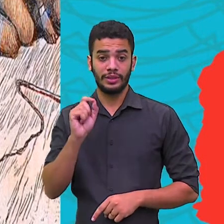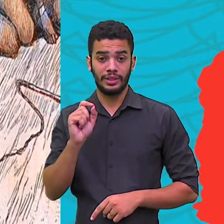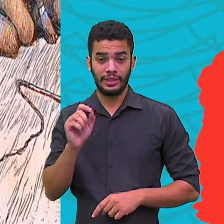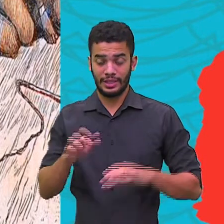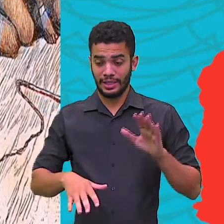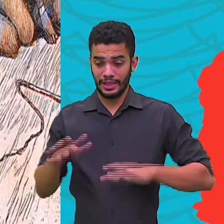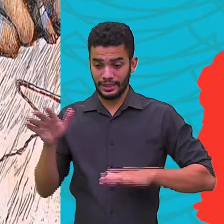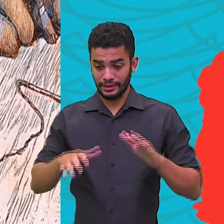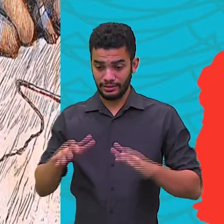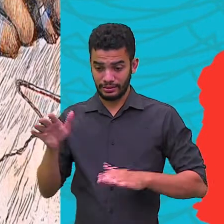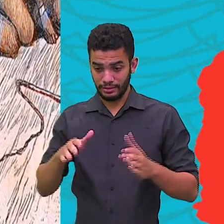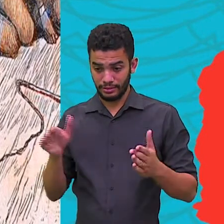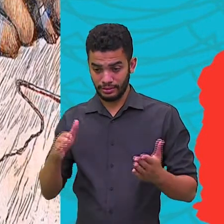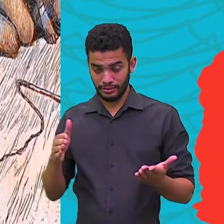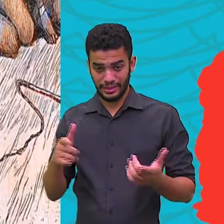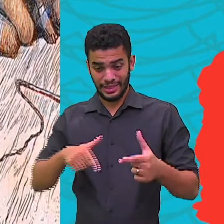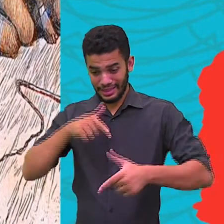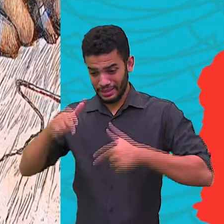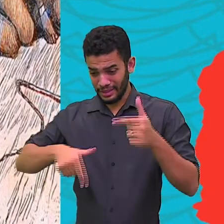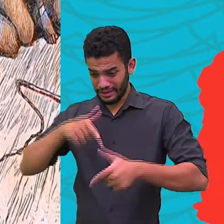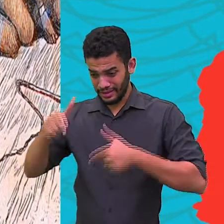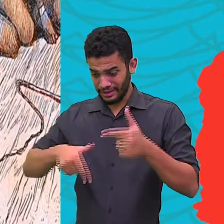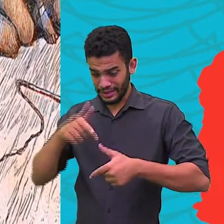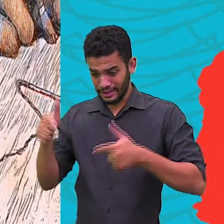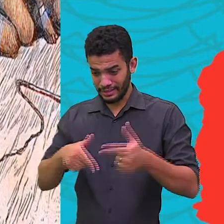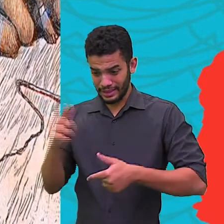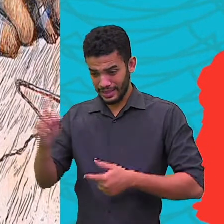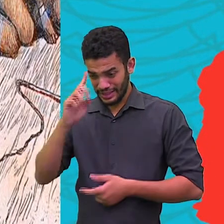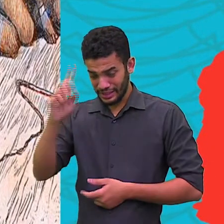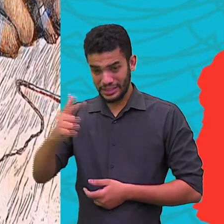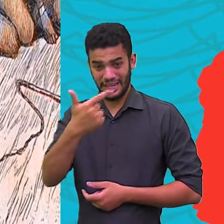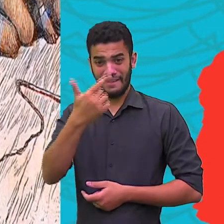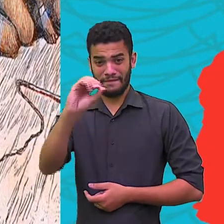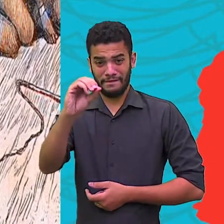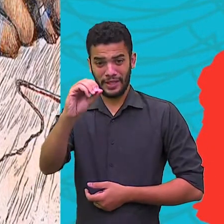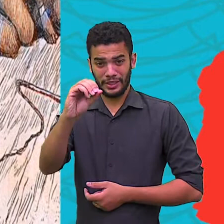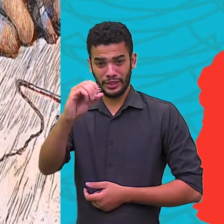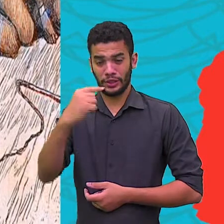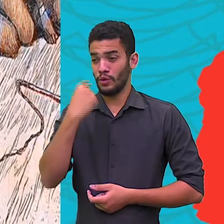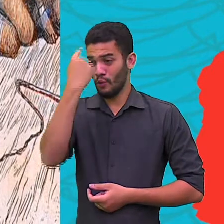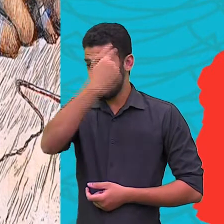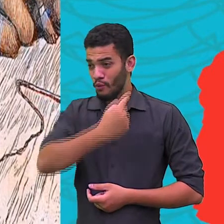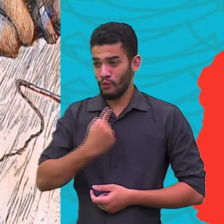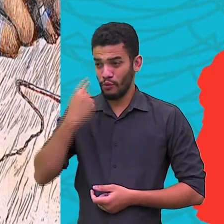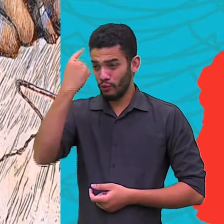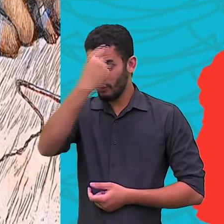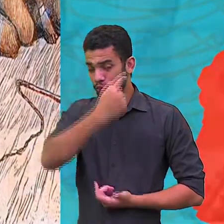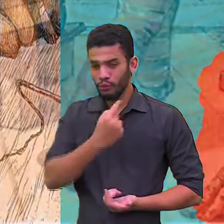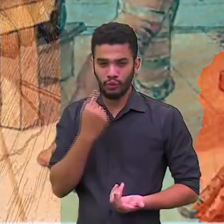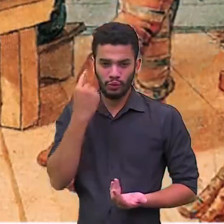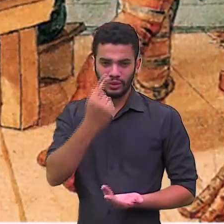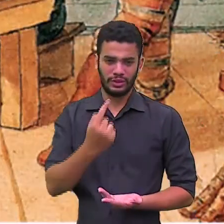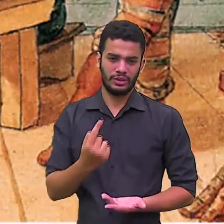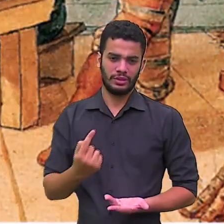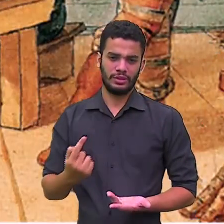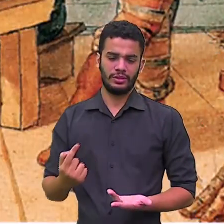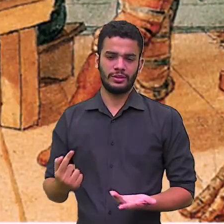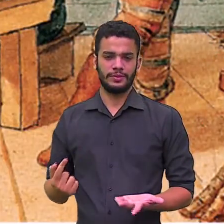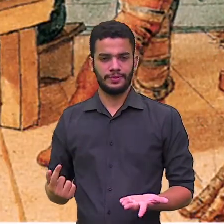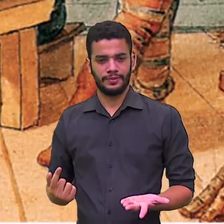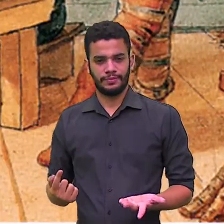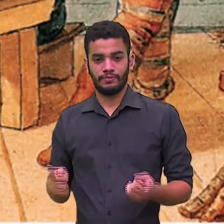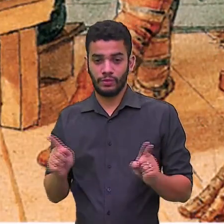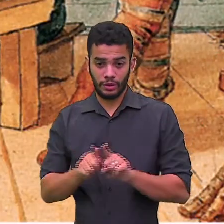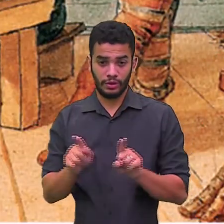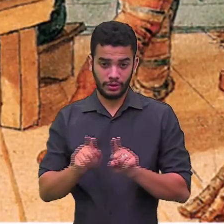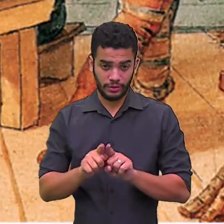até 20 horas por dia. Nas moendas, eram comuns acidentes que faziam com que